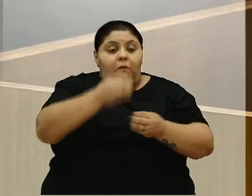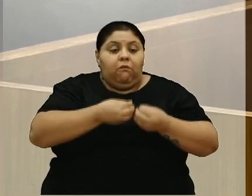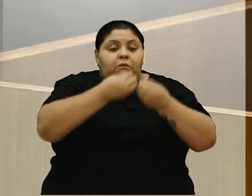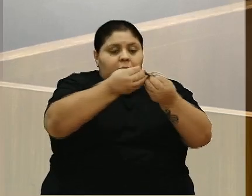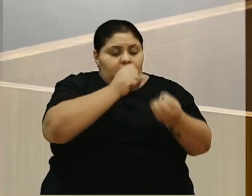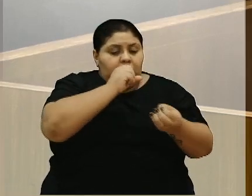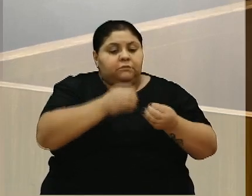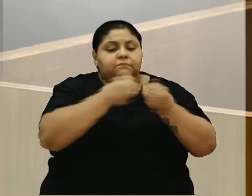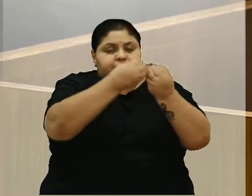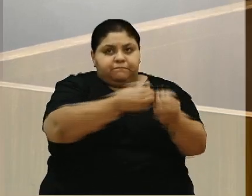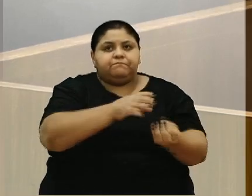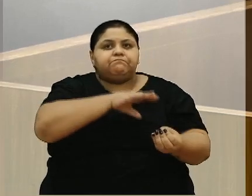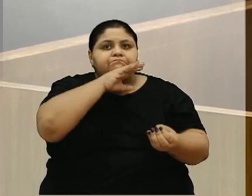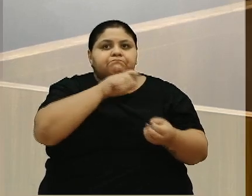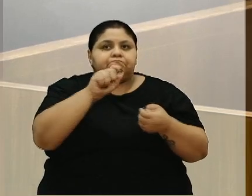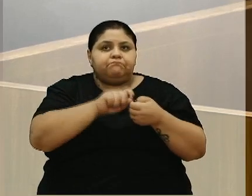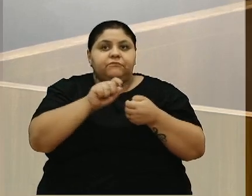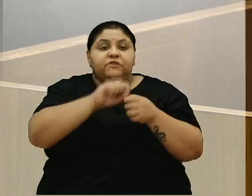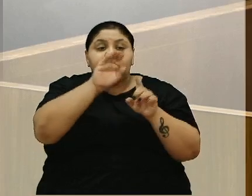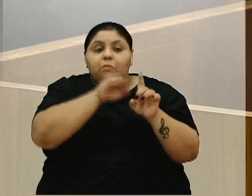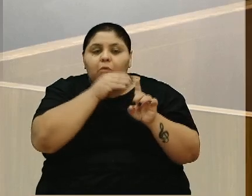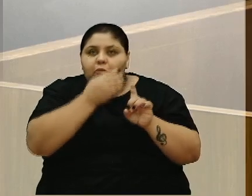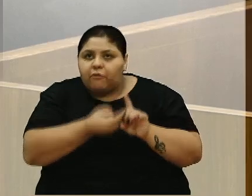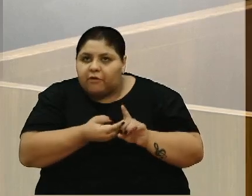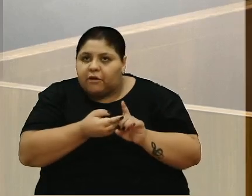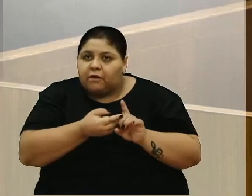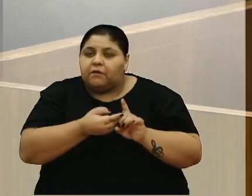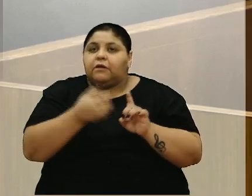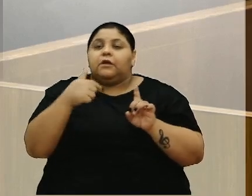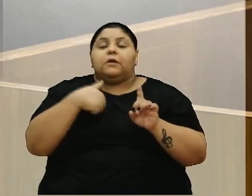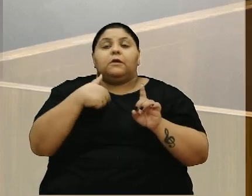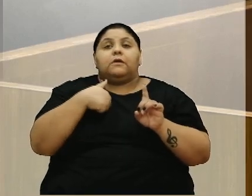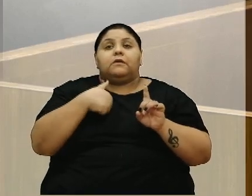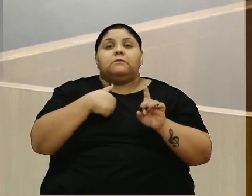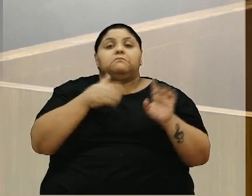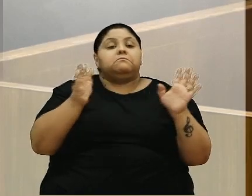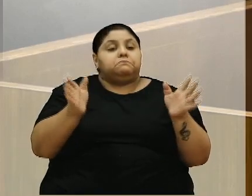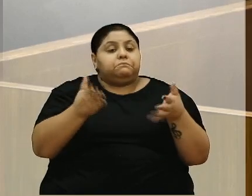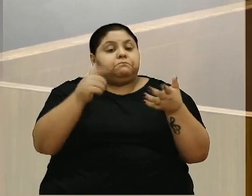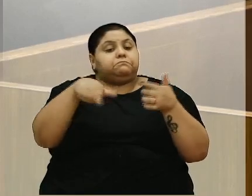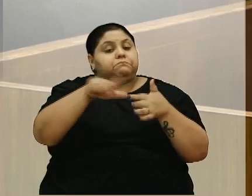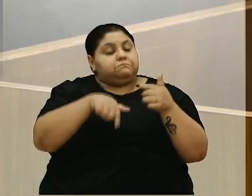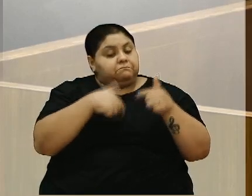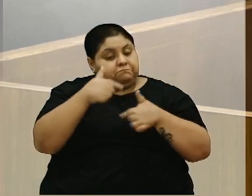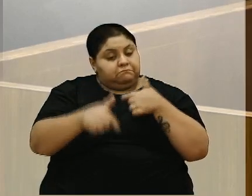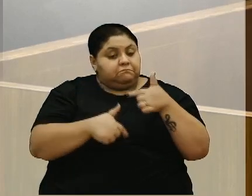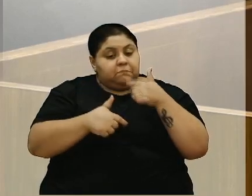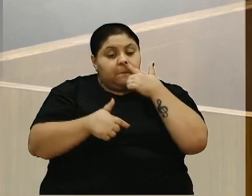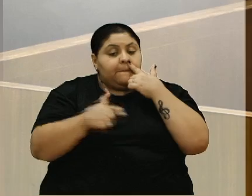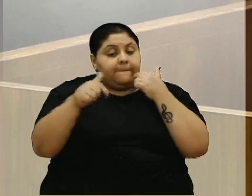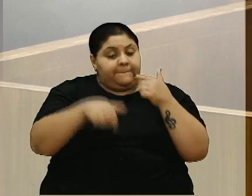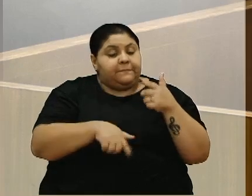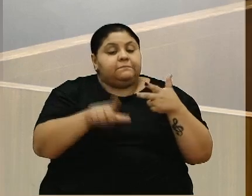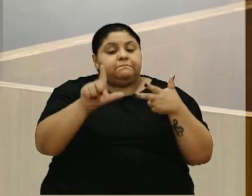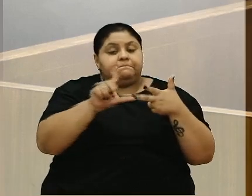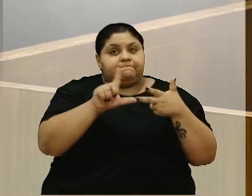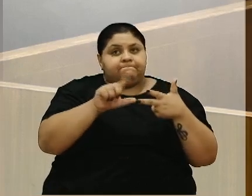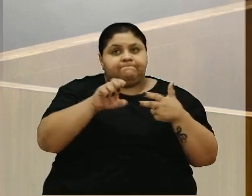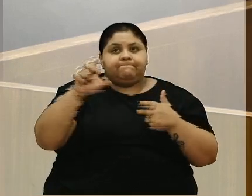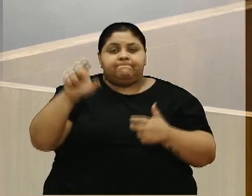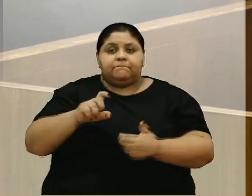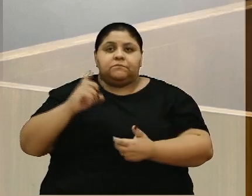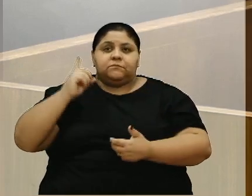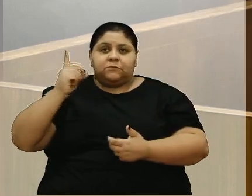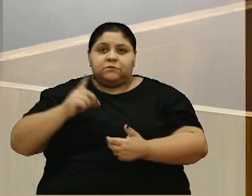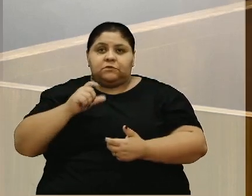terreno, fez uma solenidade, eu estive lá, ele exaltou o nosso trabalho aqui no Legislativo, o ex-deputado